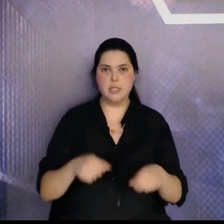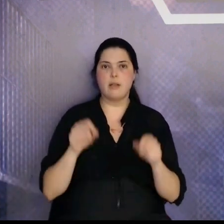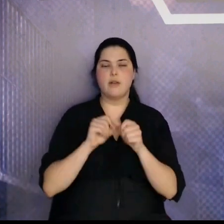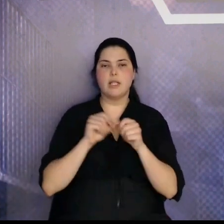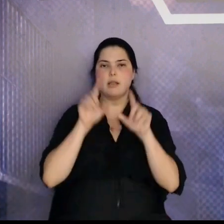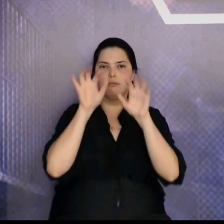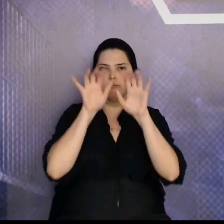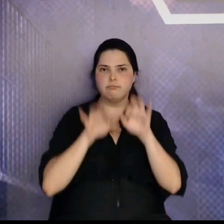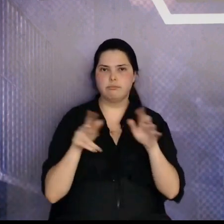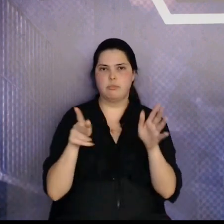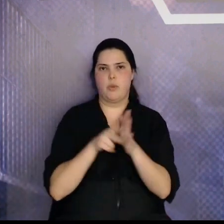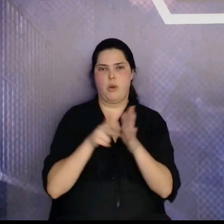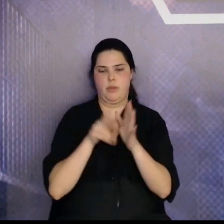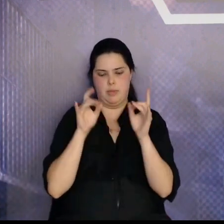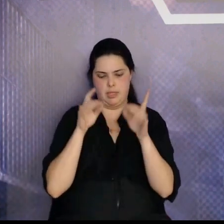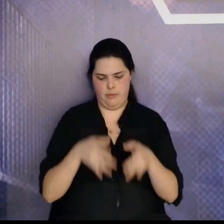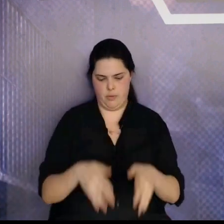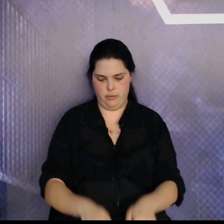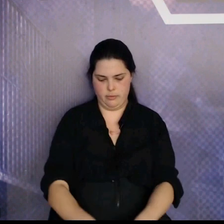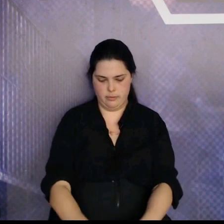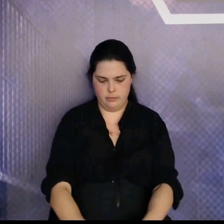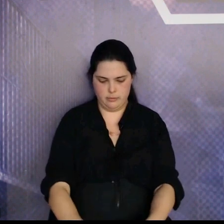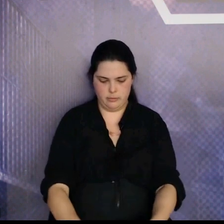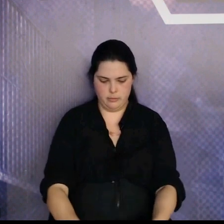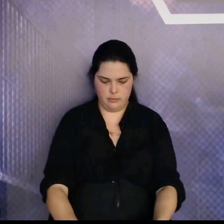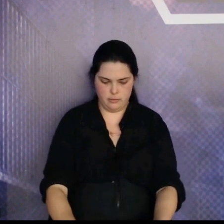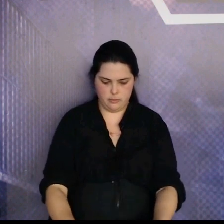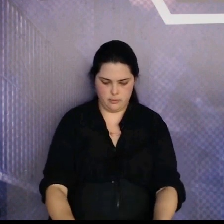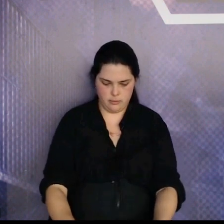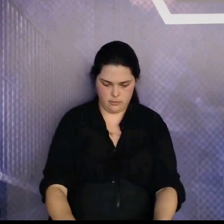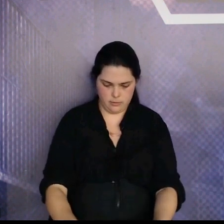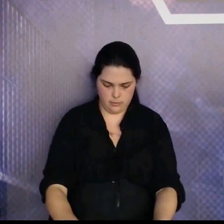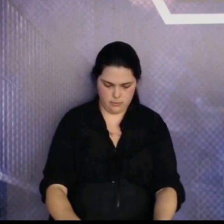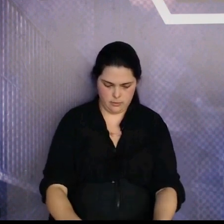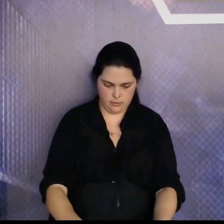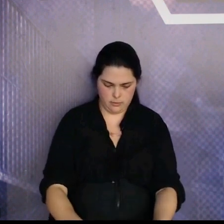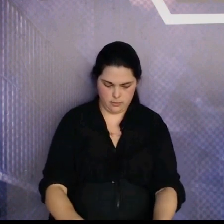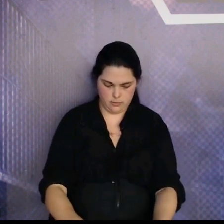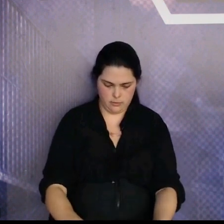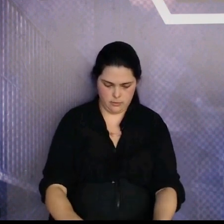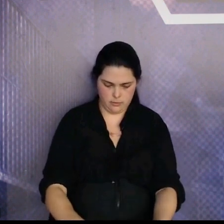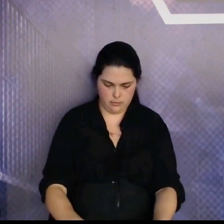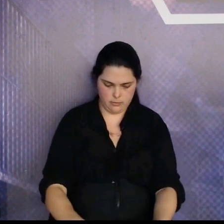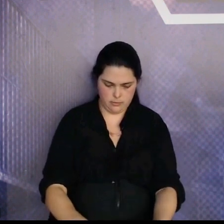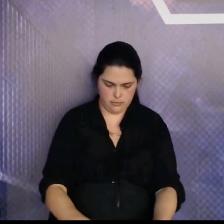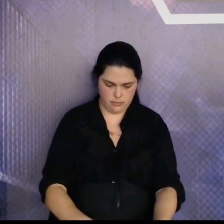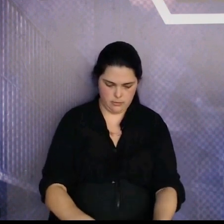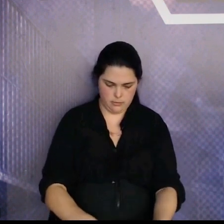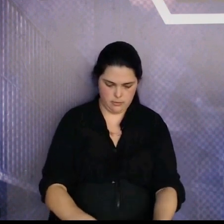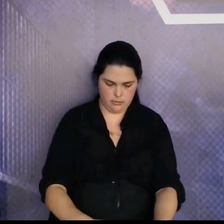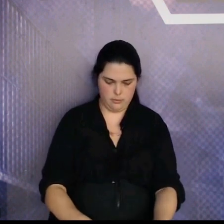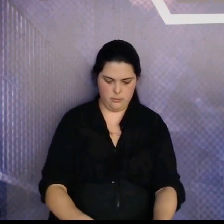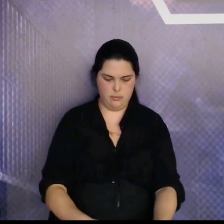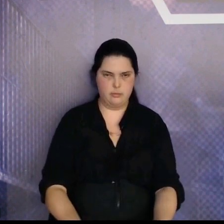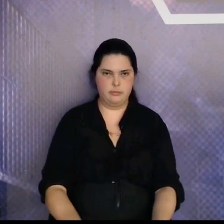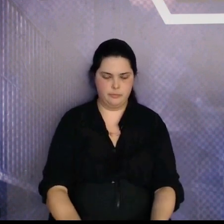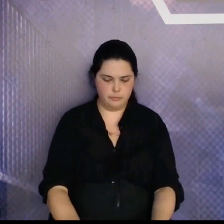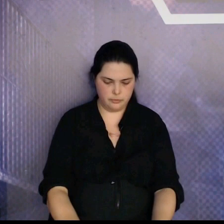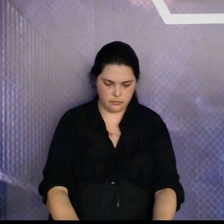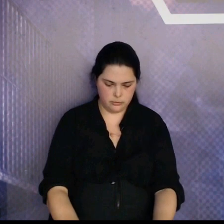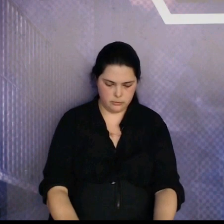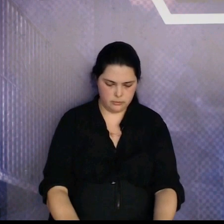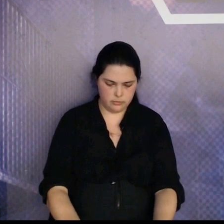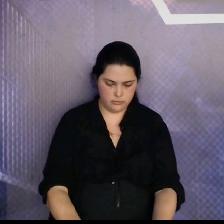em específico, né? Então, esses exemplos que eu trouxe aqui são alguns dos exemplos de barreiras